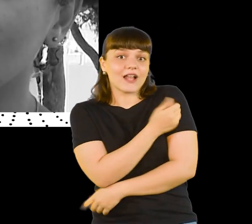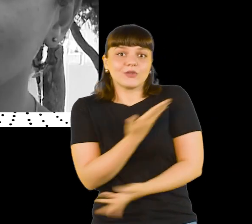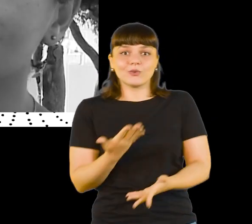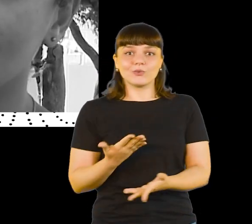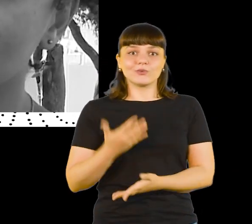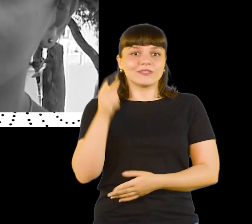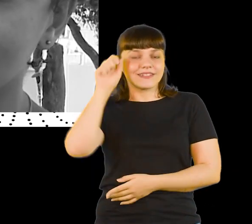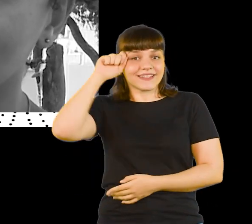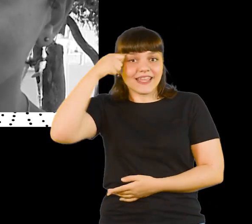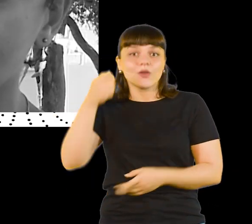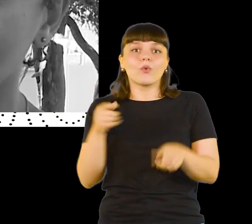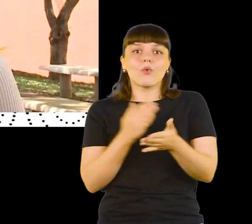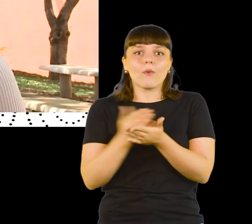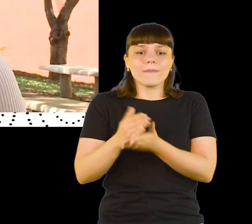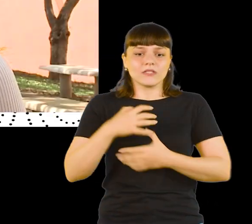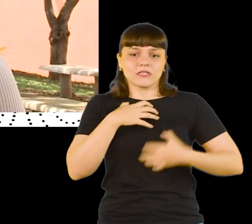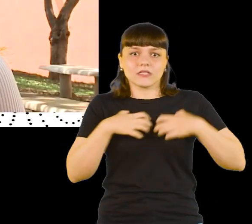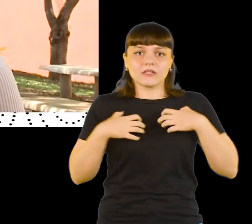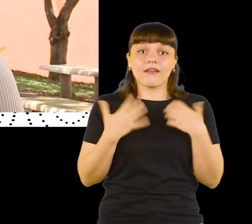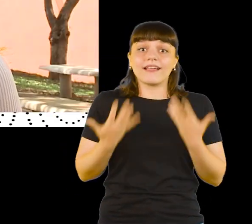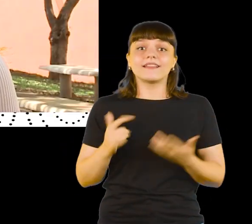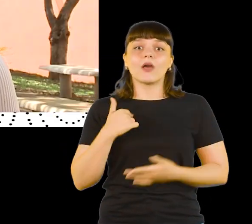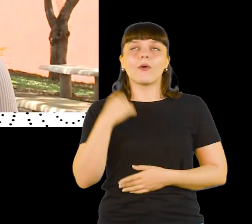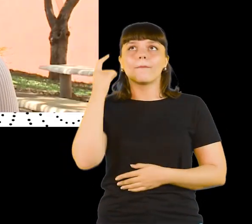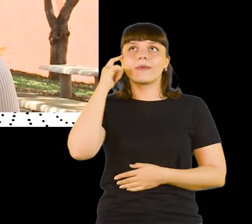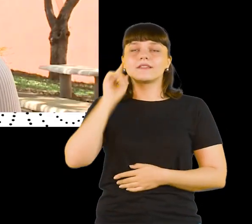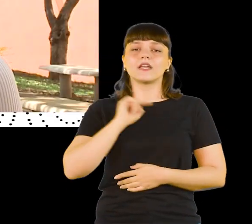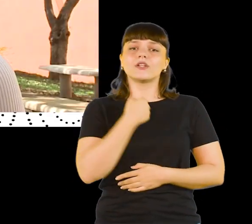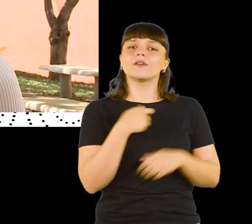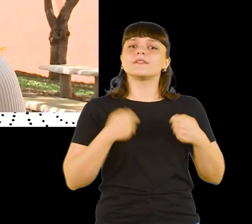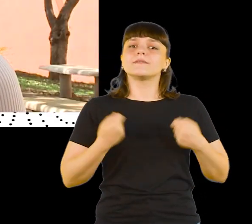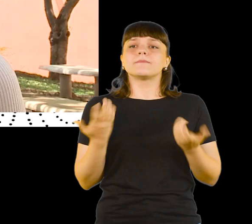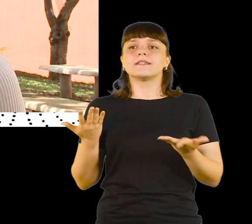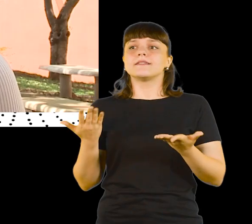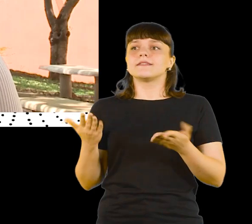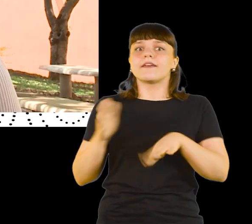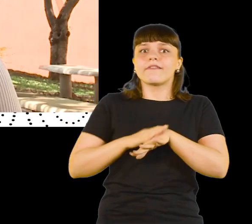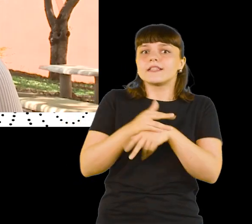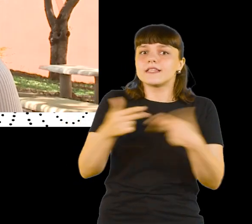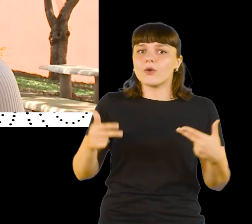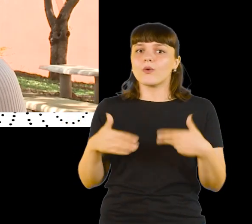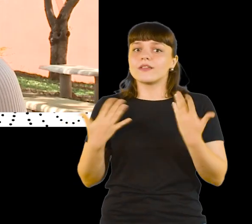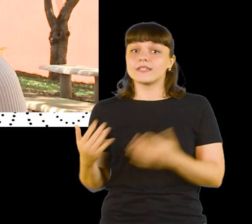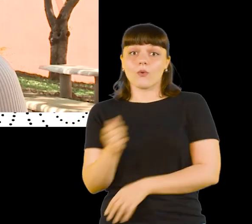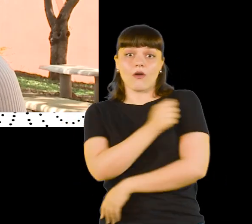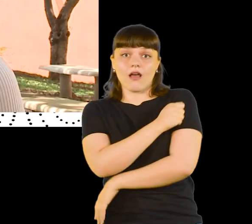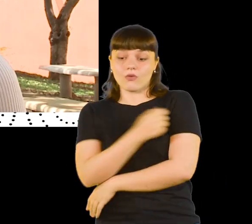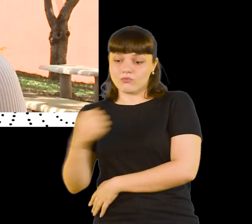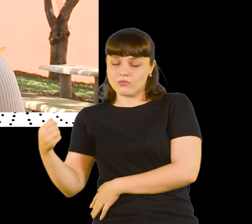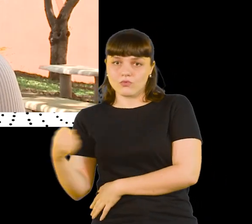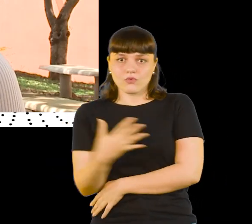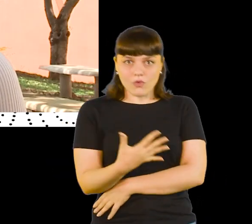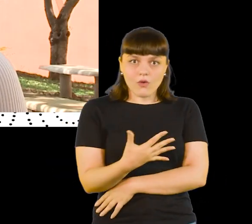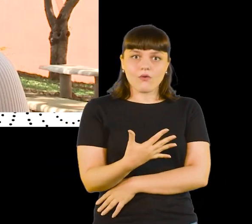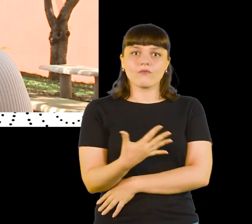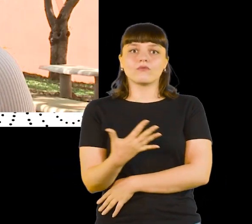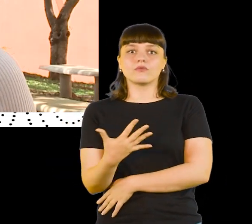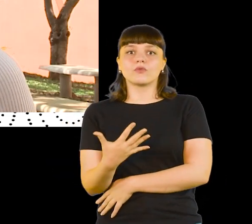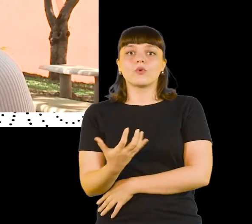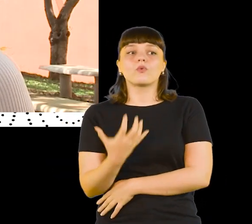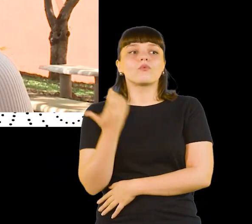meus colegas negros da sala também. E a partir desse momento eu falei assim, a gente precisa fazer alguma coisa para os próximos calouros, para a galera que